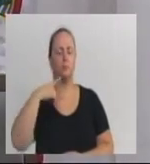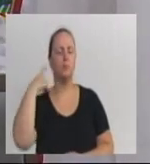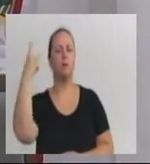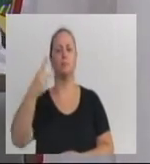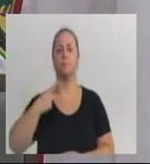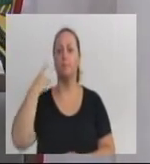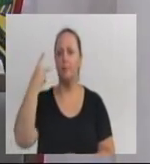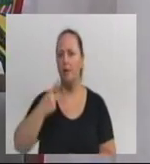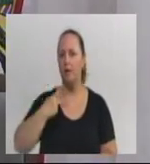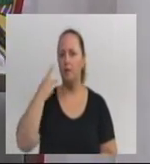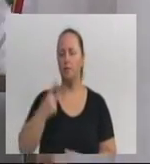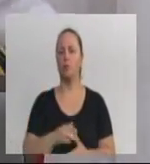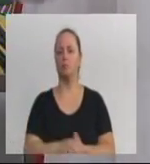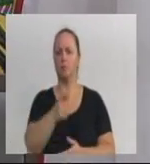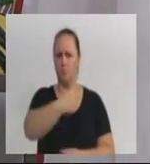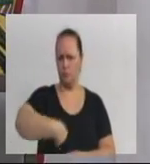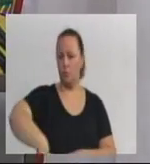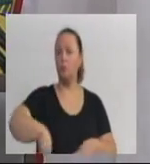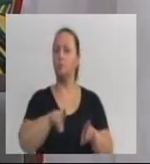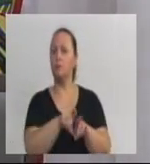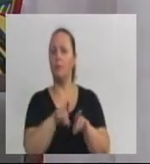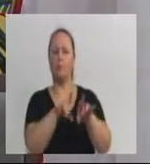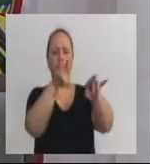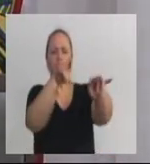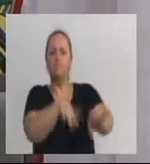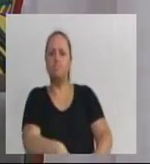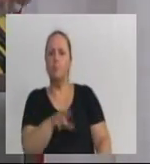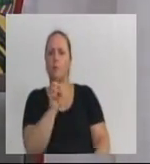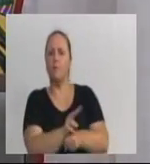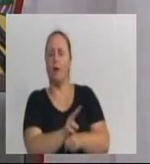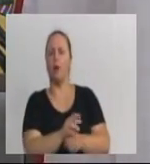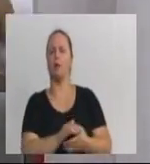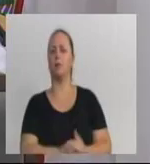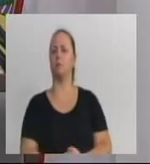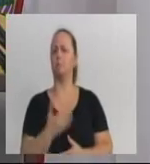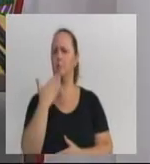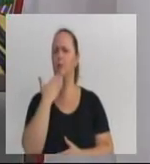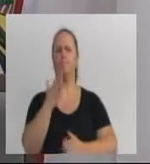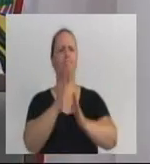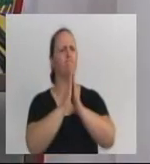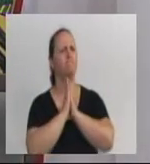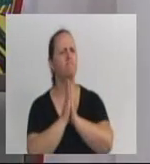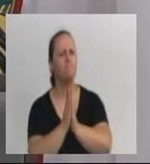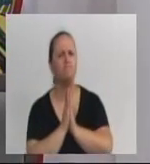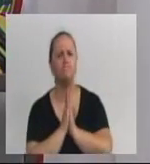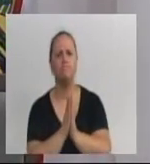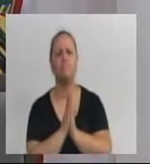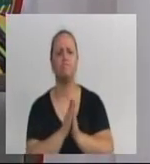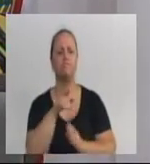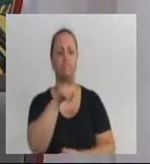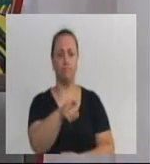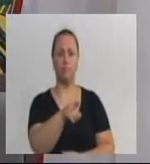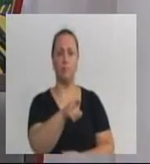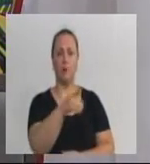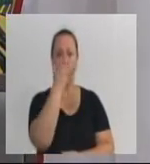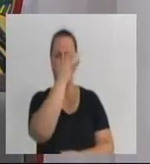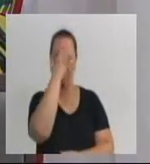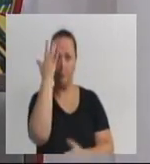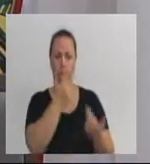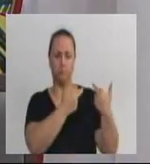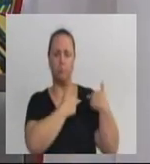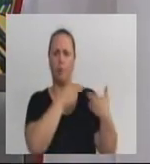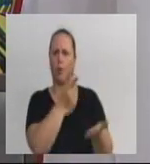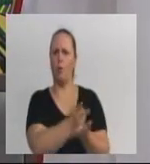deveríamos renunciar aos nossos cargos e pedir, pelo amor de Deus, para que o comandante continuasse, porque a atitude